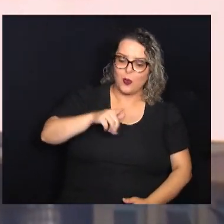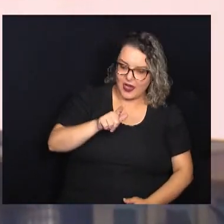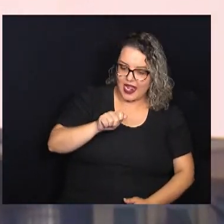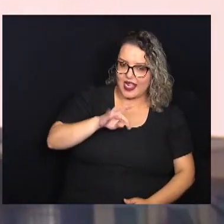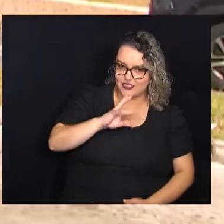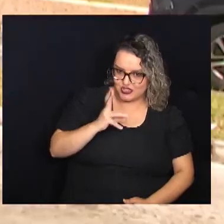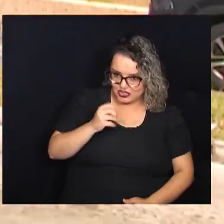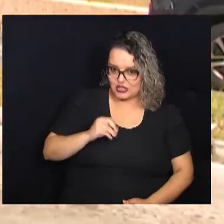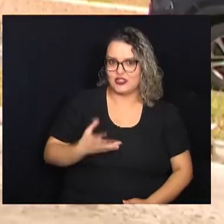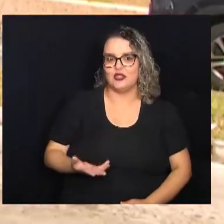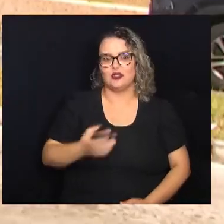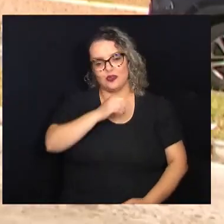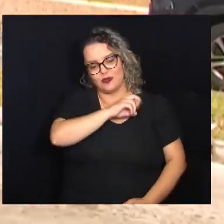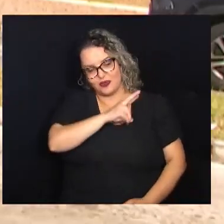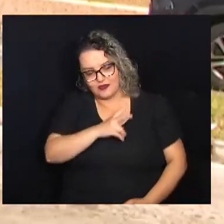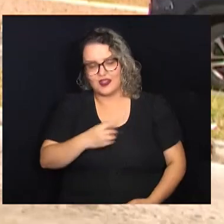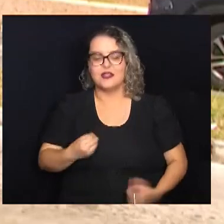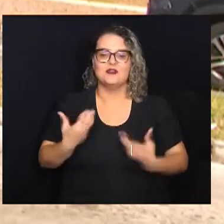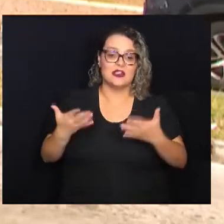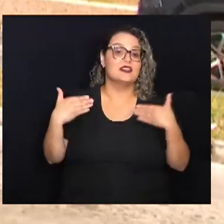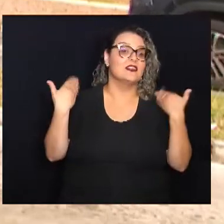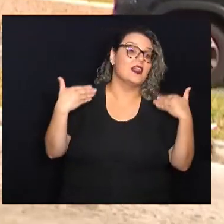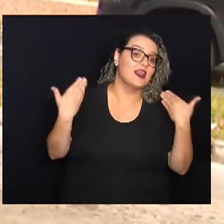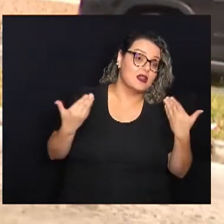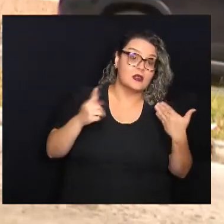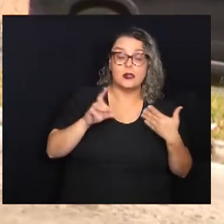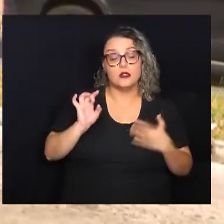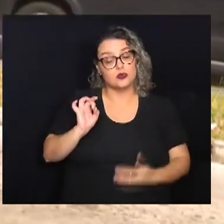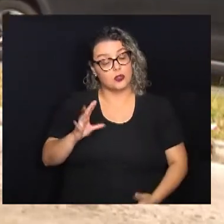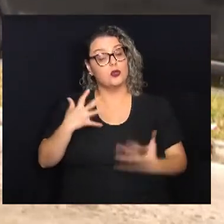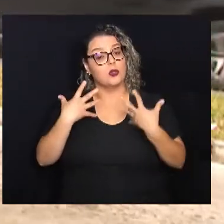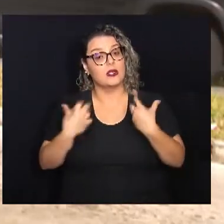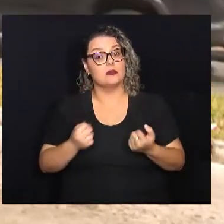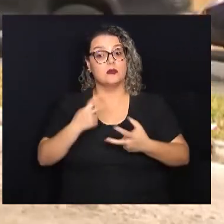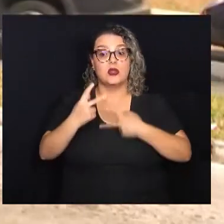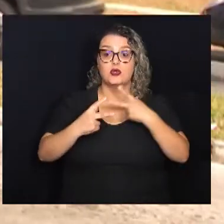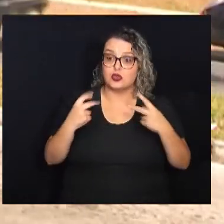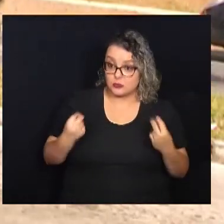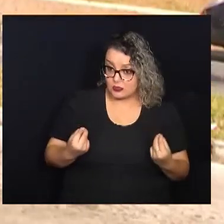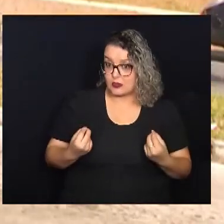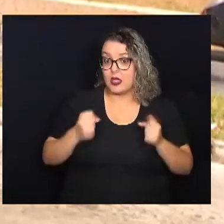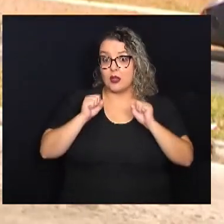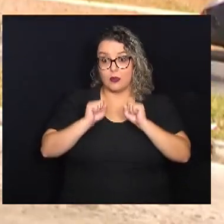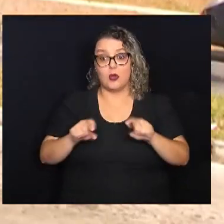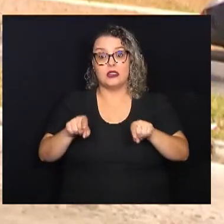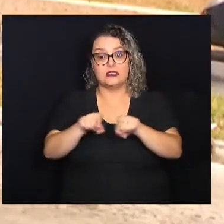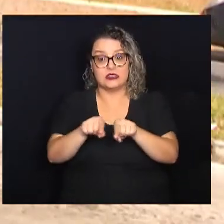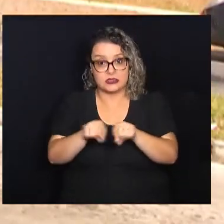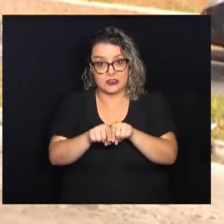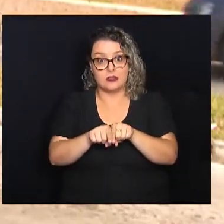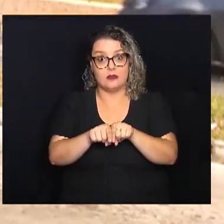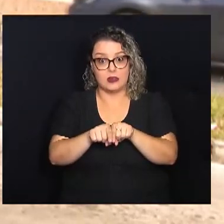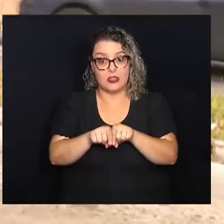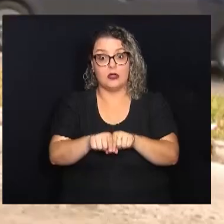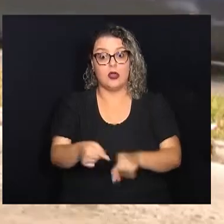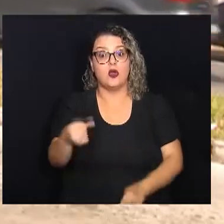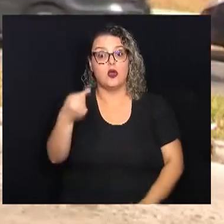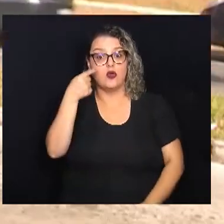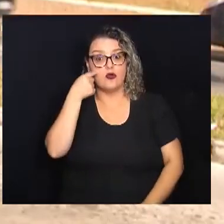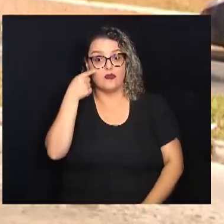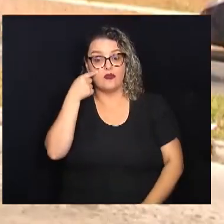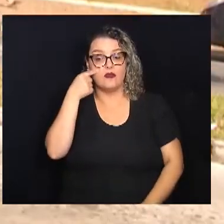alegria, não só, né, no recebimento dos brinquedos, mas que elas possam também, né, estar vendo uma